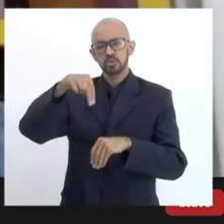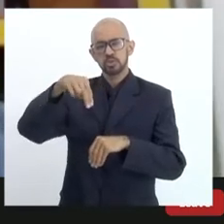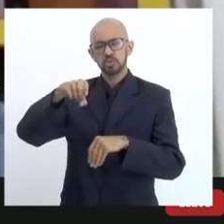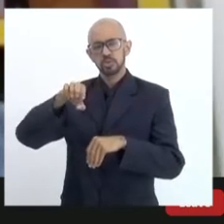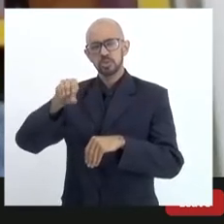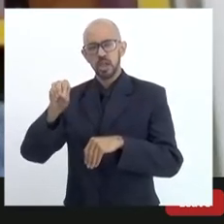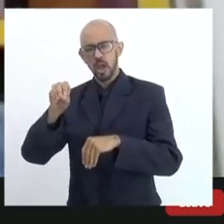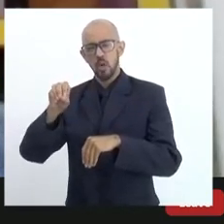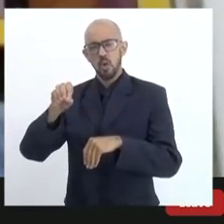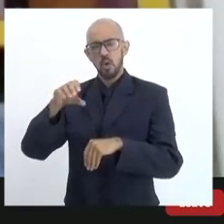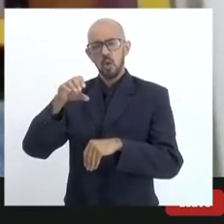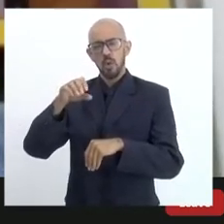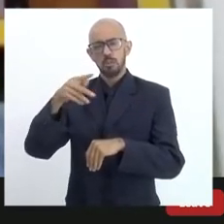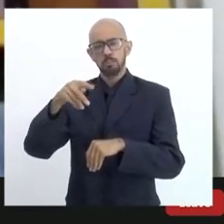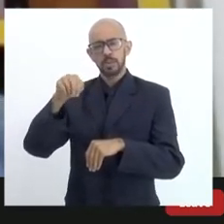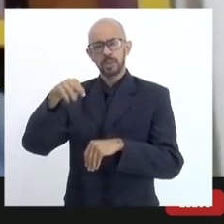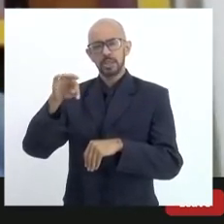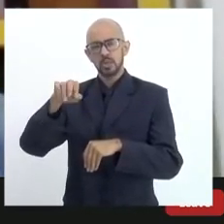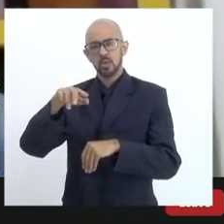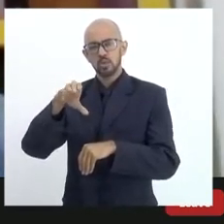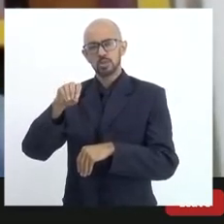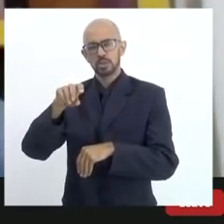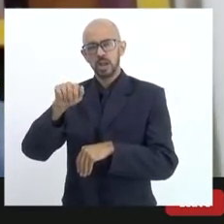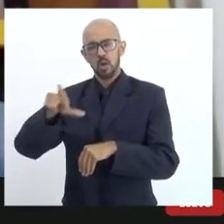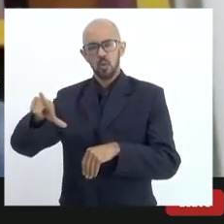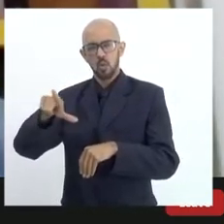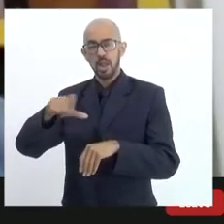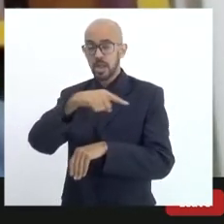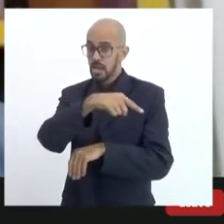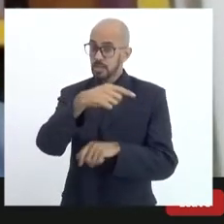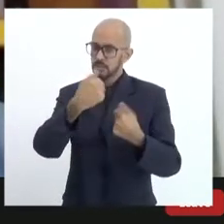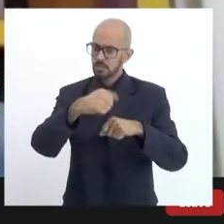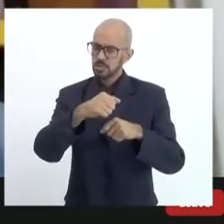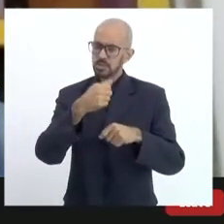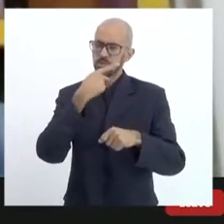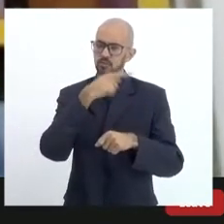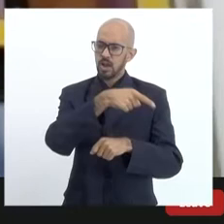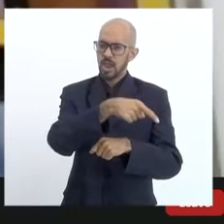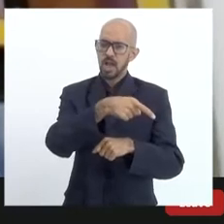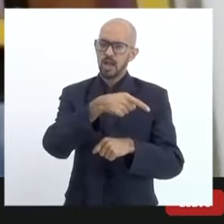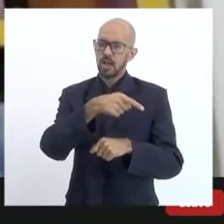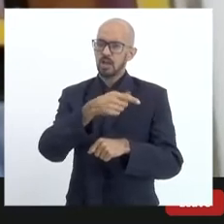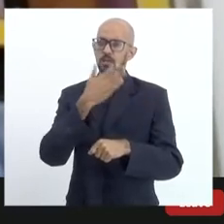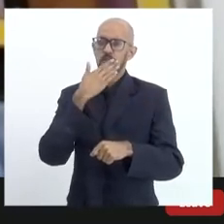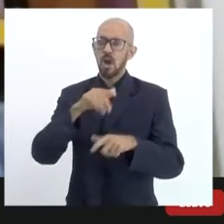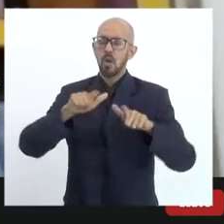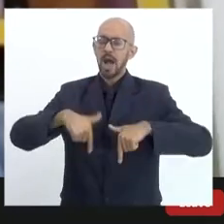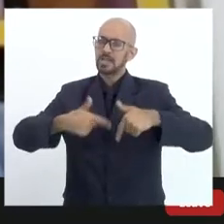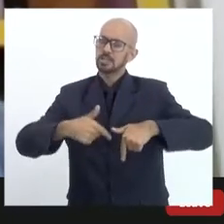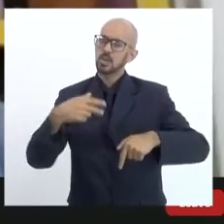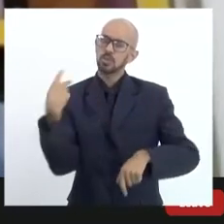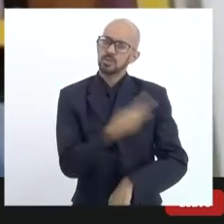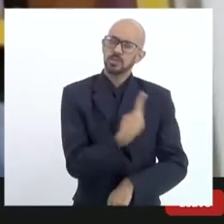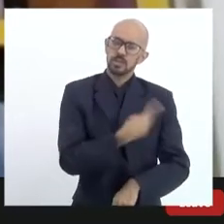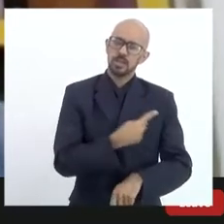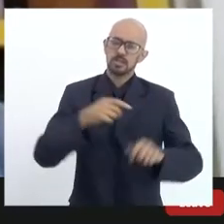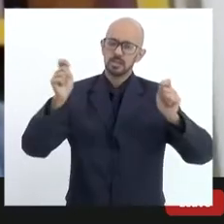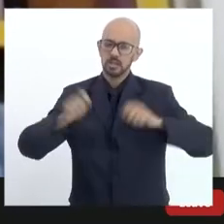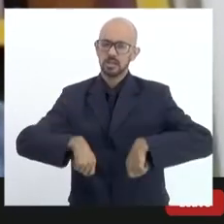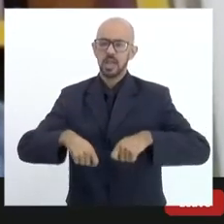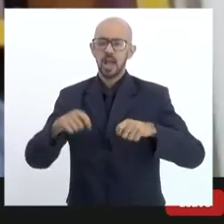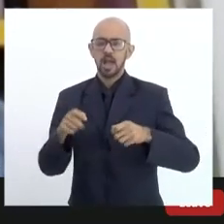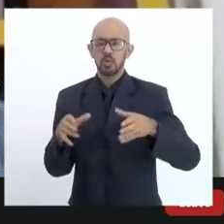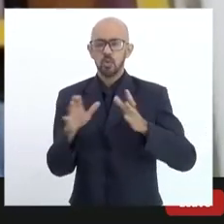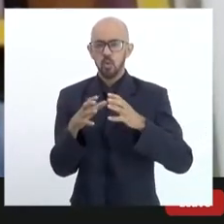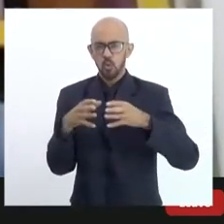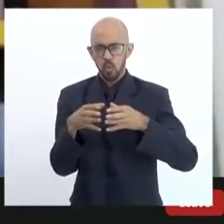criminalizá-los, porque nós não podemos generalizar, mas eles precisam dizer que tipo de ação eles podem fazer dentro do seu